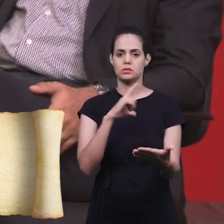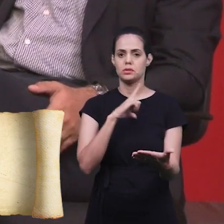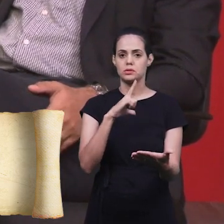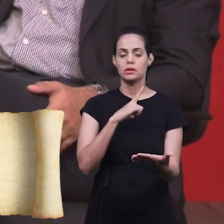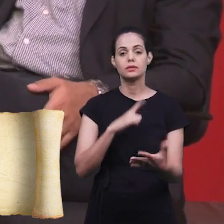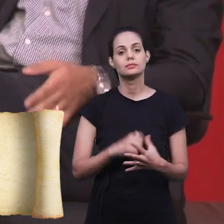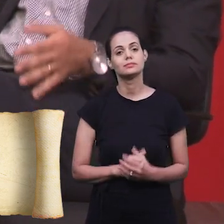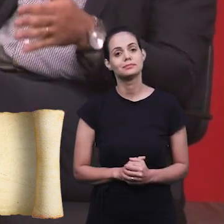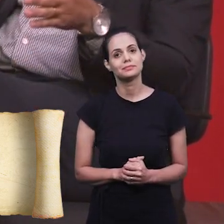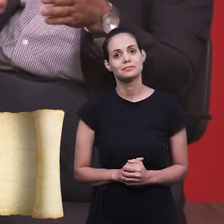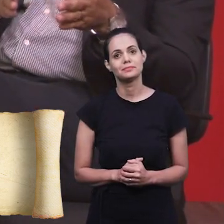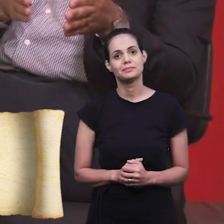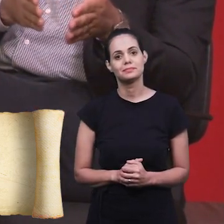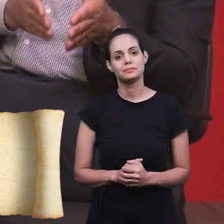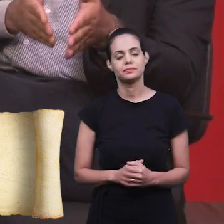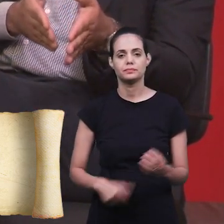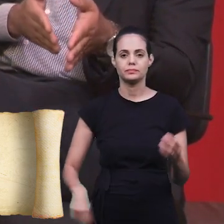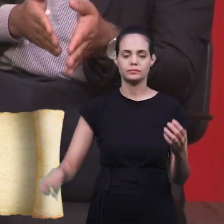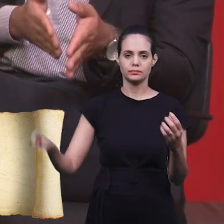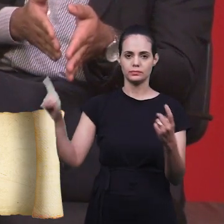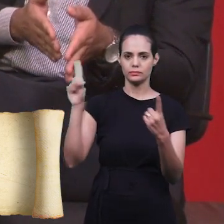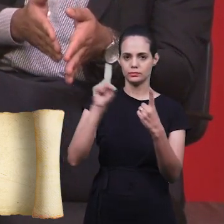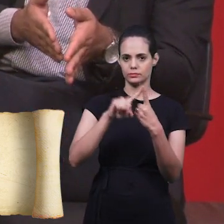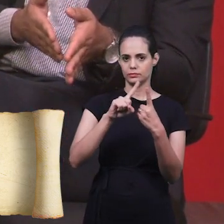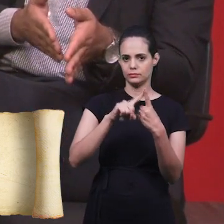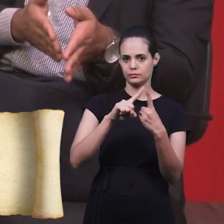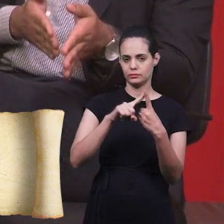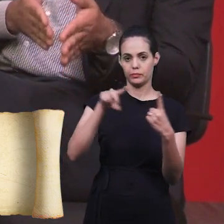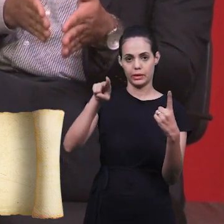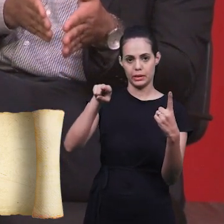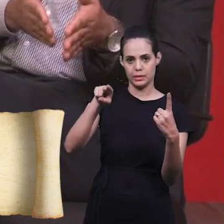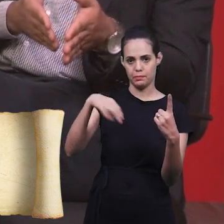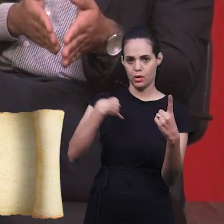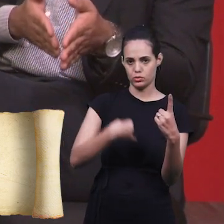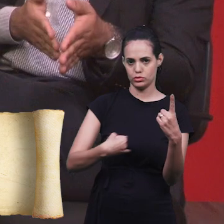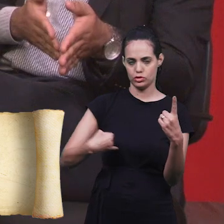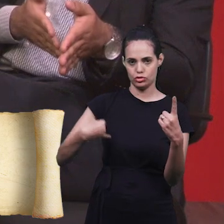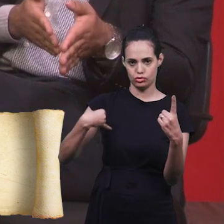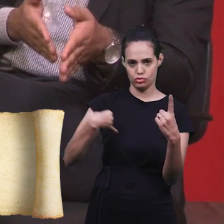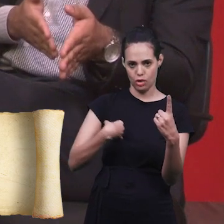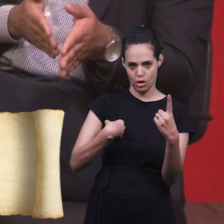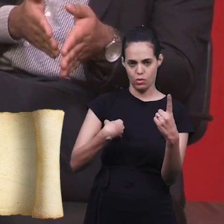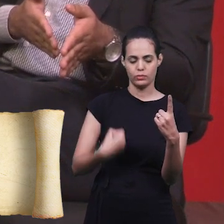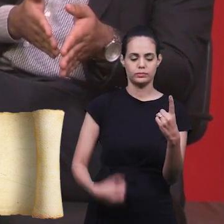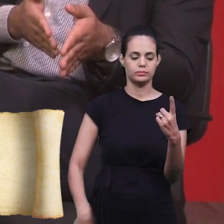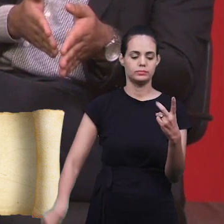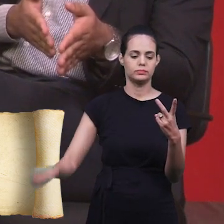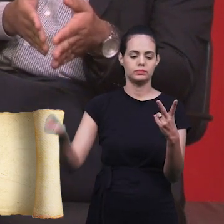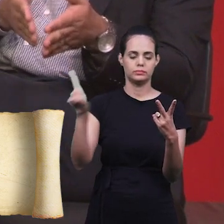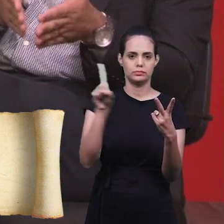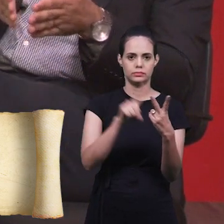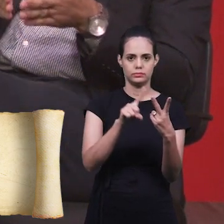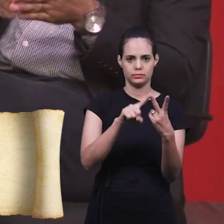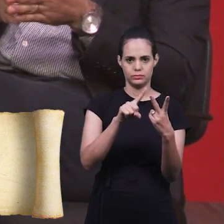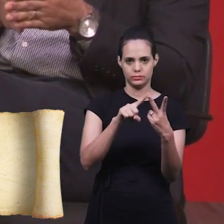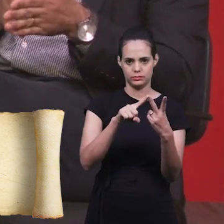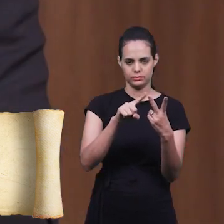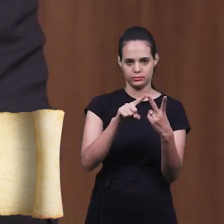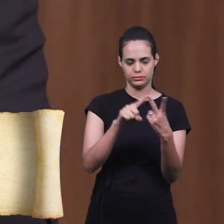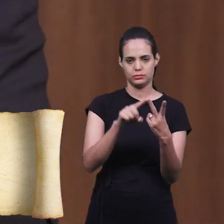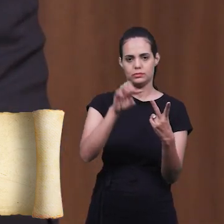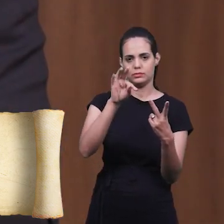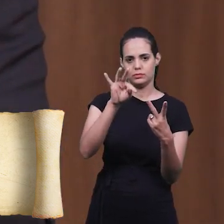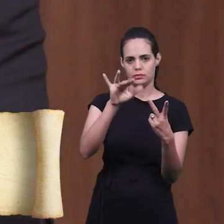essas informações. Mas, então, falamos de um Tiago, irmão de João, falamos